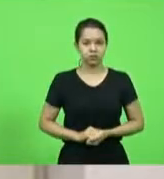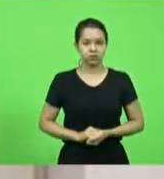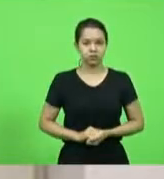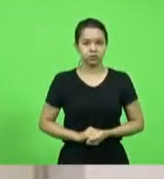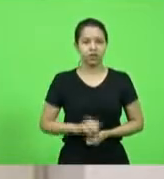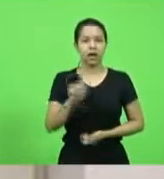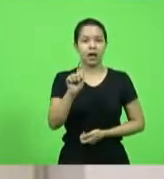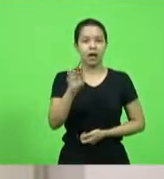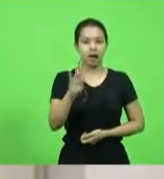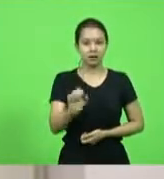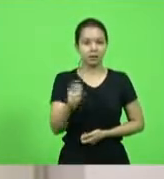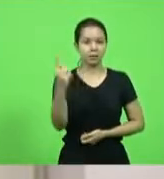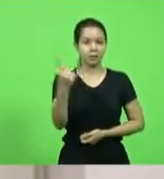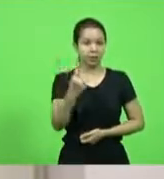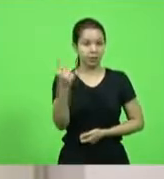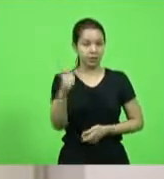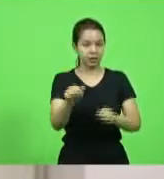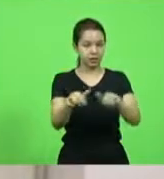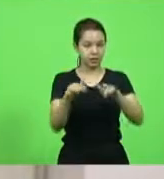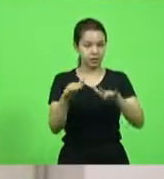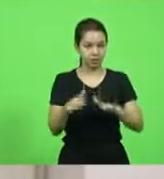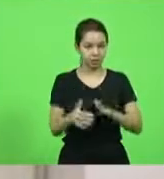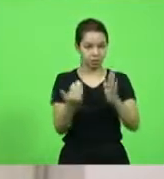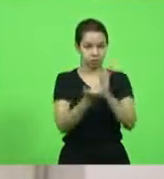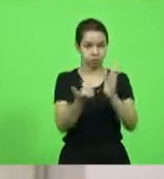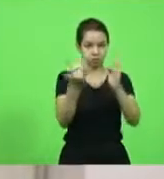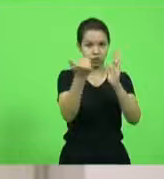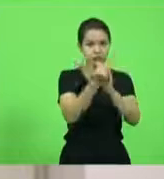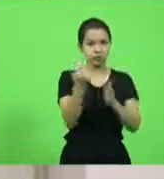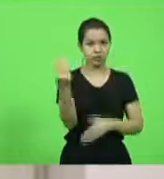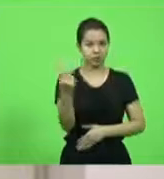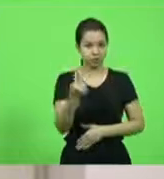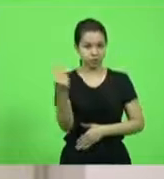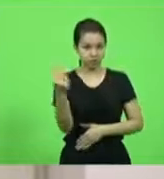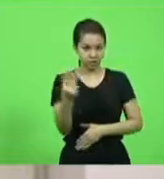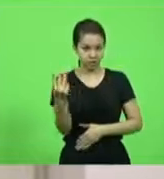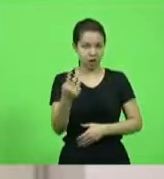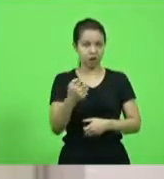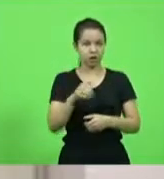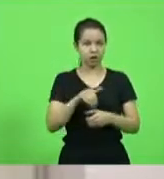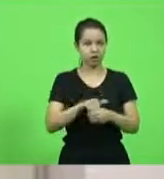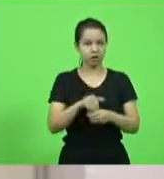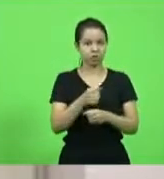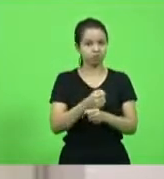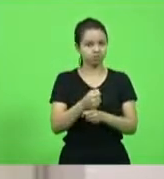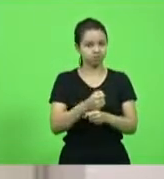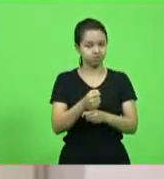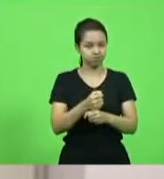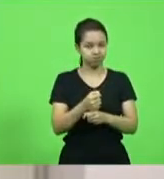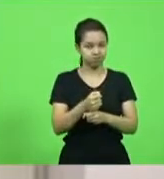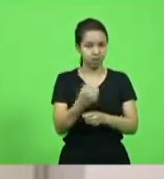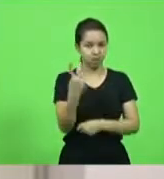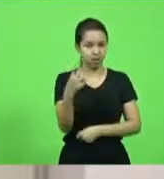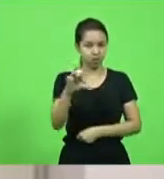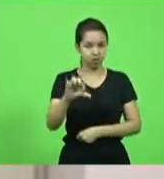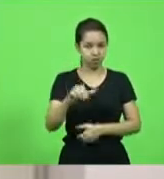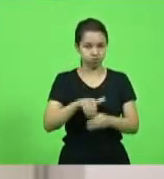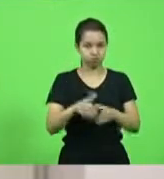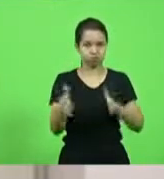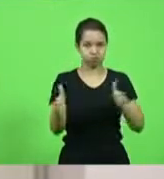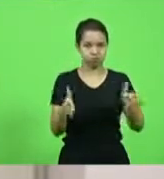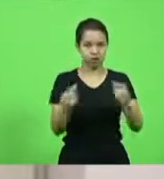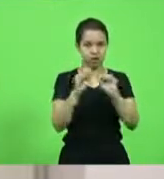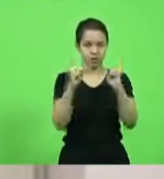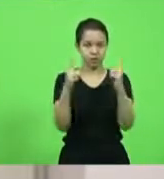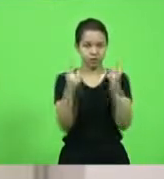Ata da primeira sessão extraordinária da terceira sessão legislativa da 19ª legislatura da Assembleia Legislativa do Estado de Santa